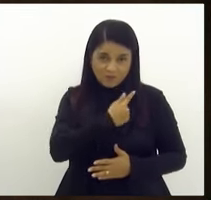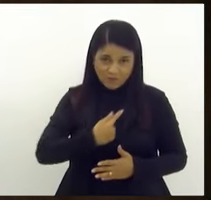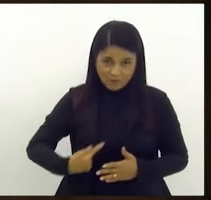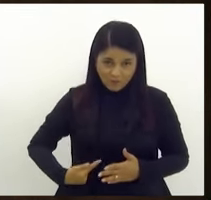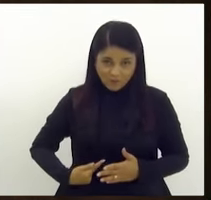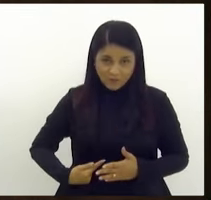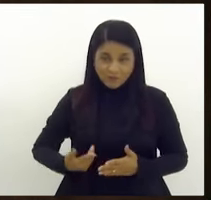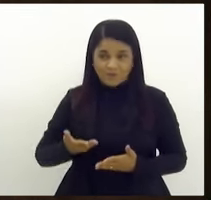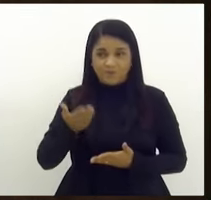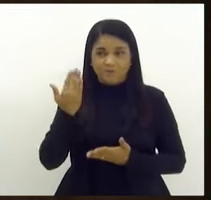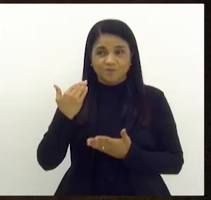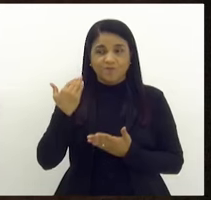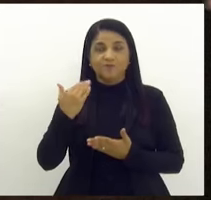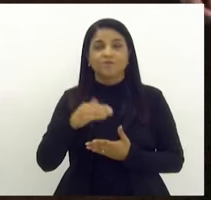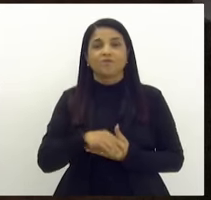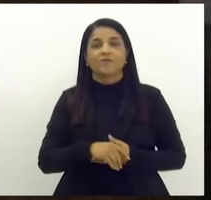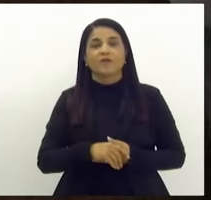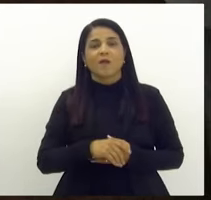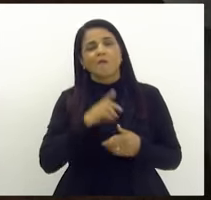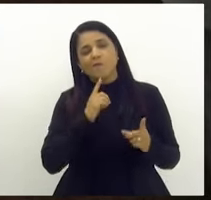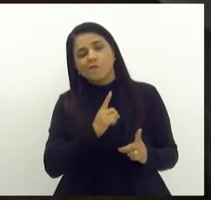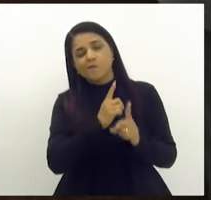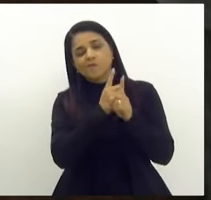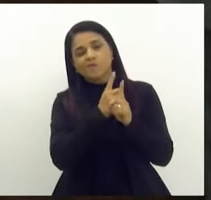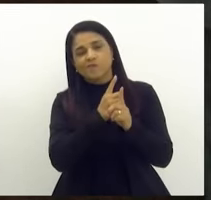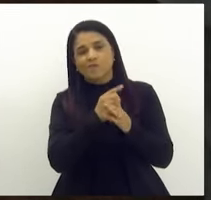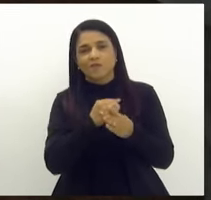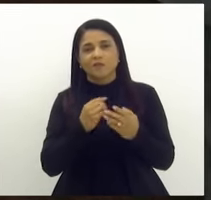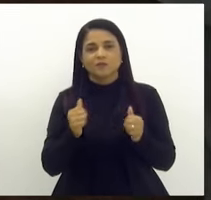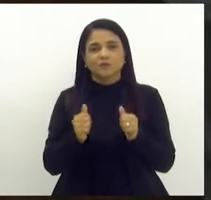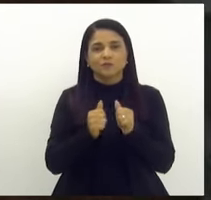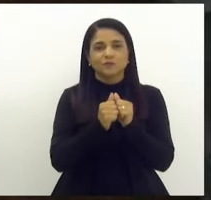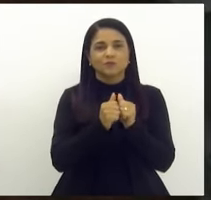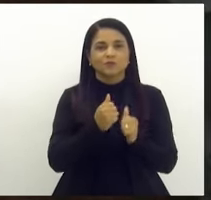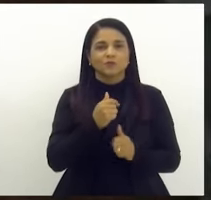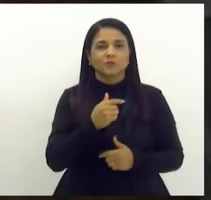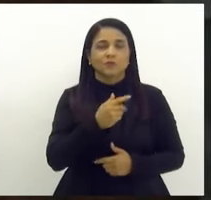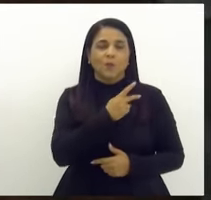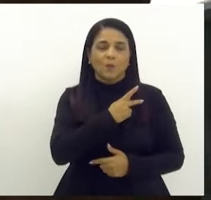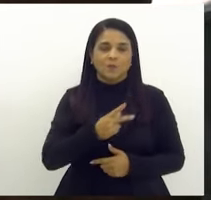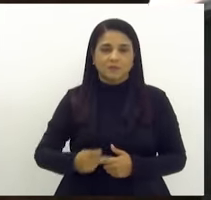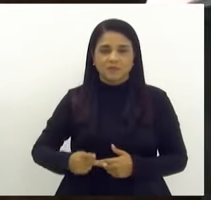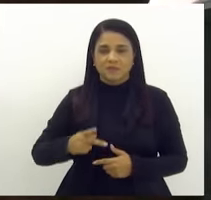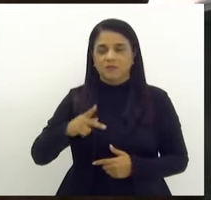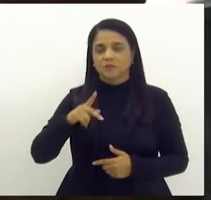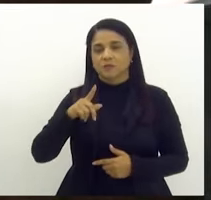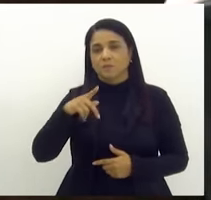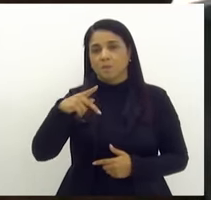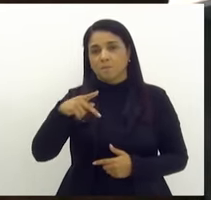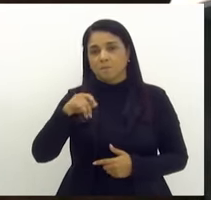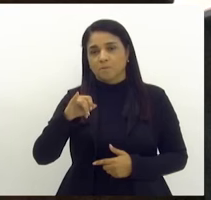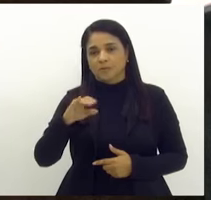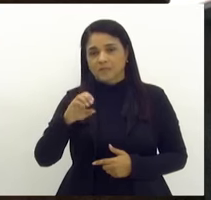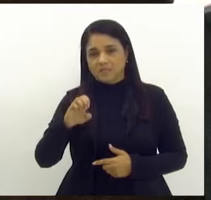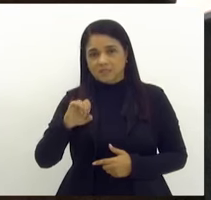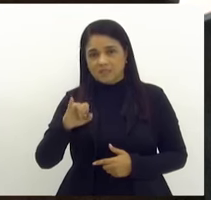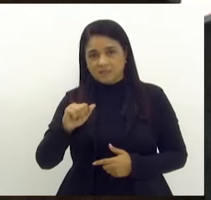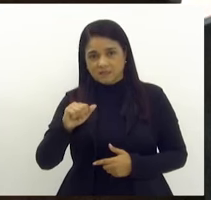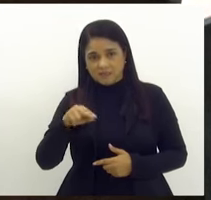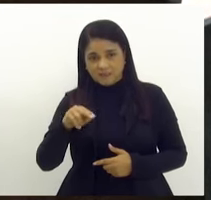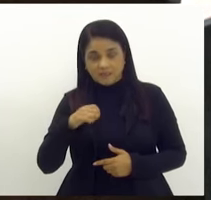Governador um dia eu estive com ele acompanhado do então Presidente Pani e ele me pediu